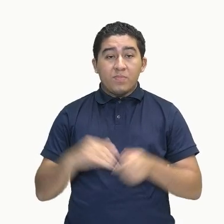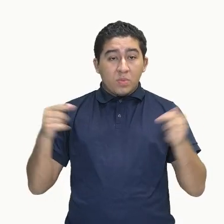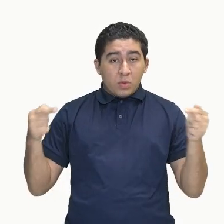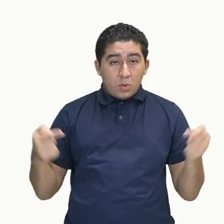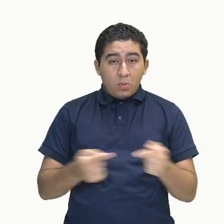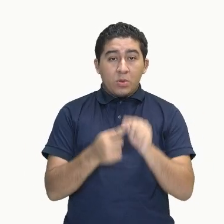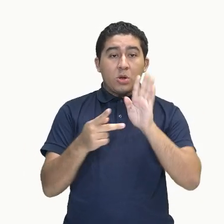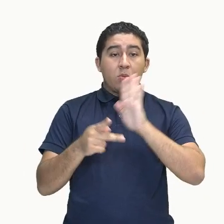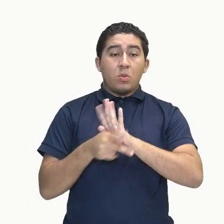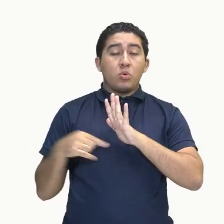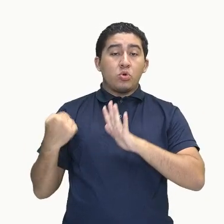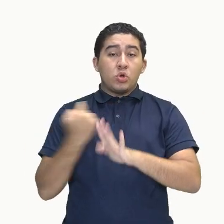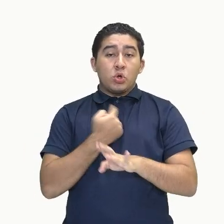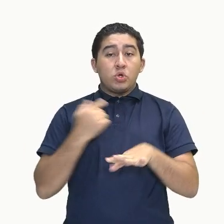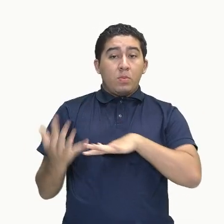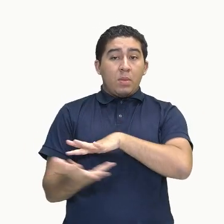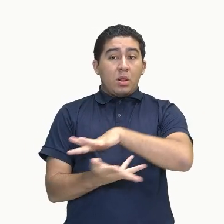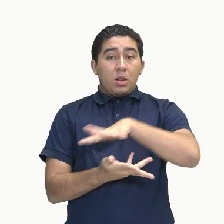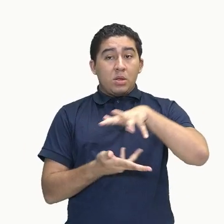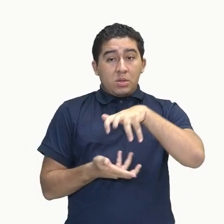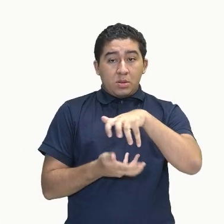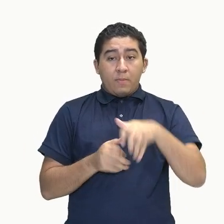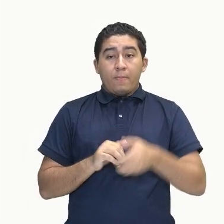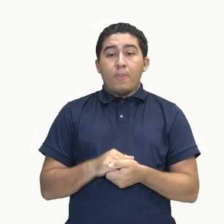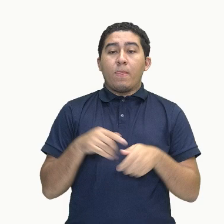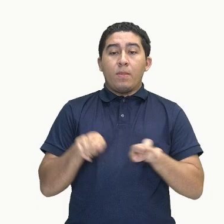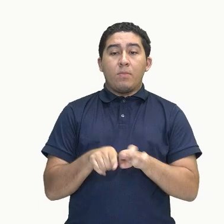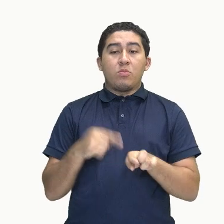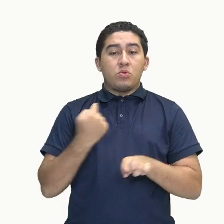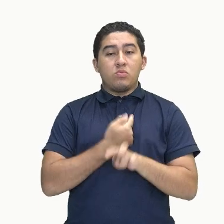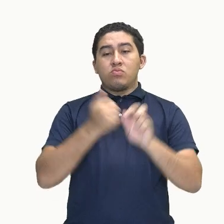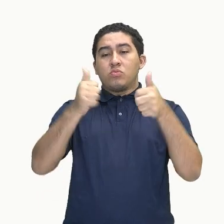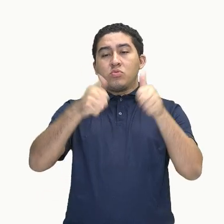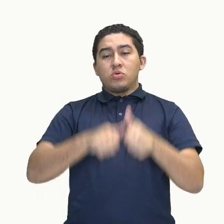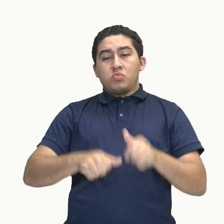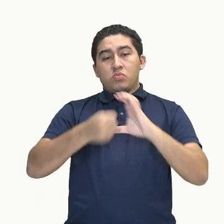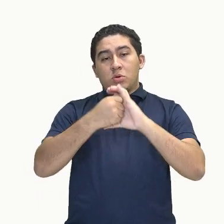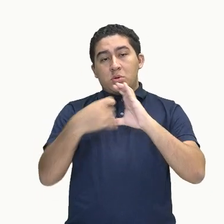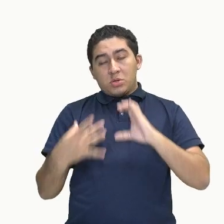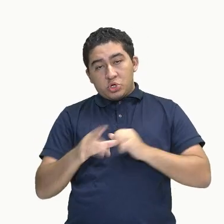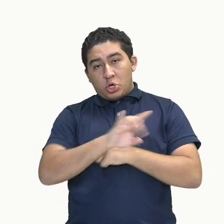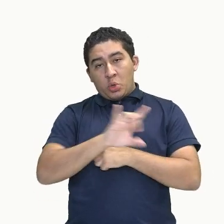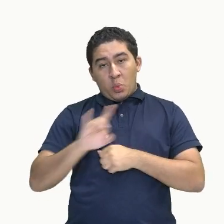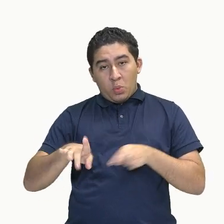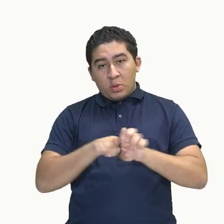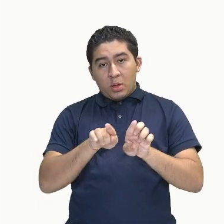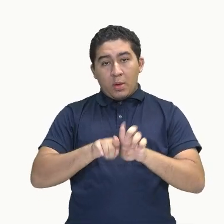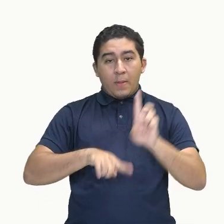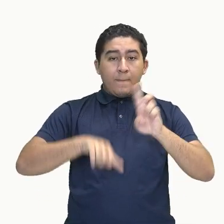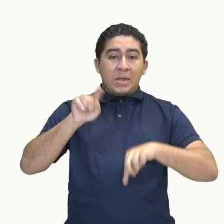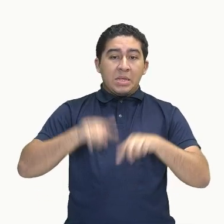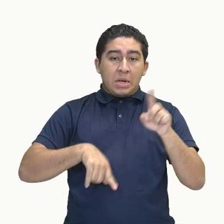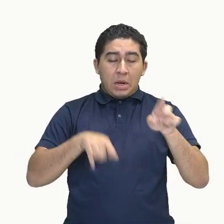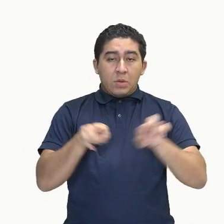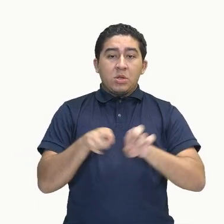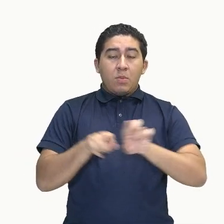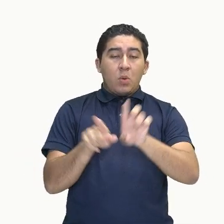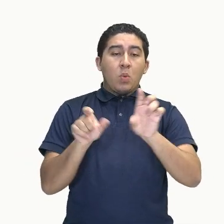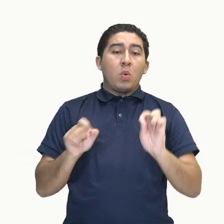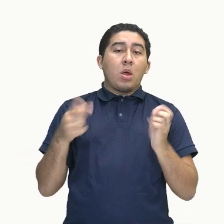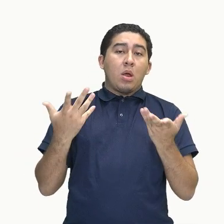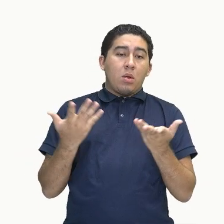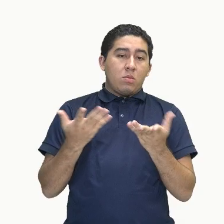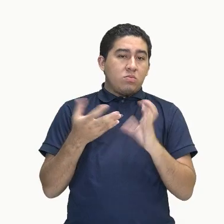o nosso planeta, né? E aí nós verificamos as características de cada uma delas, o material em que de que é